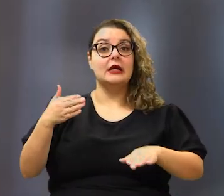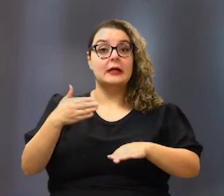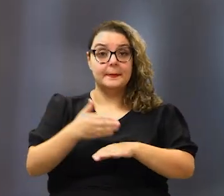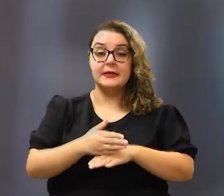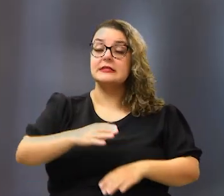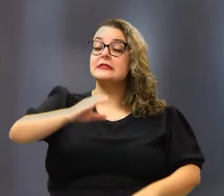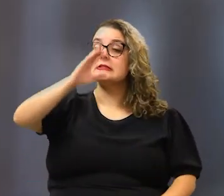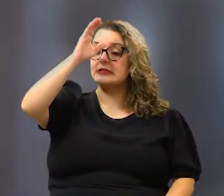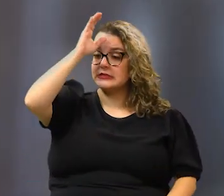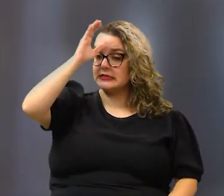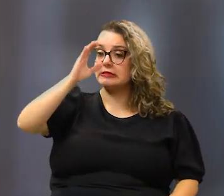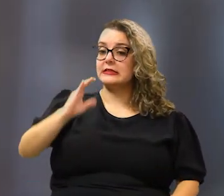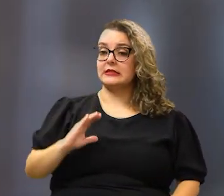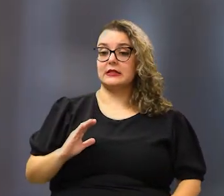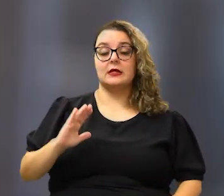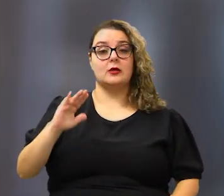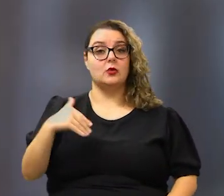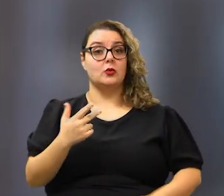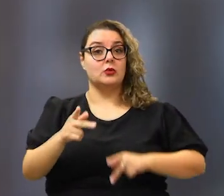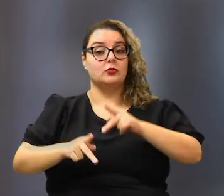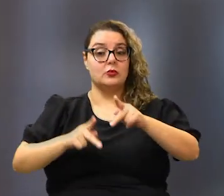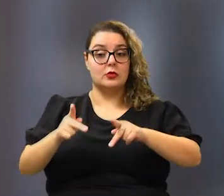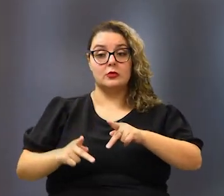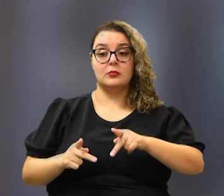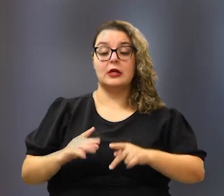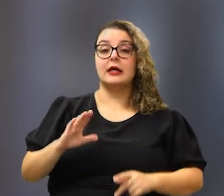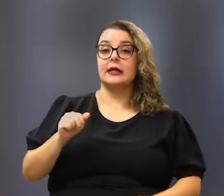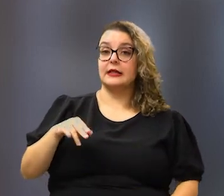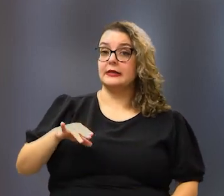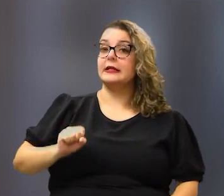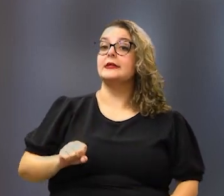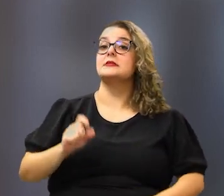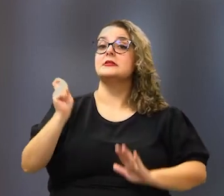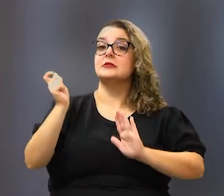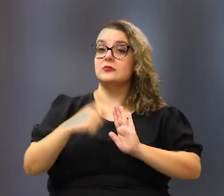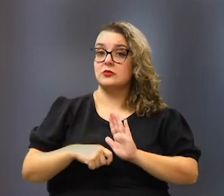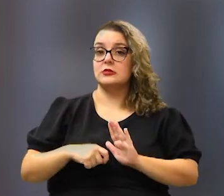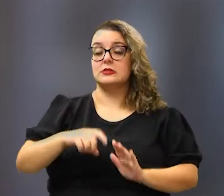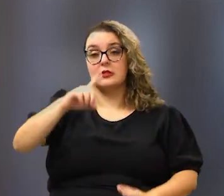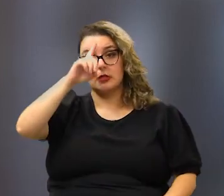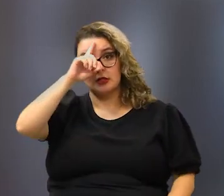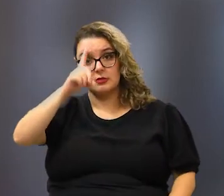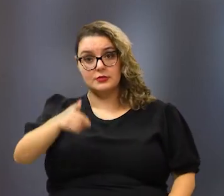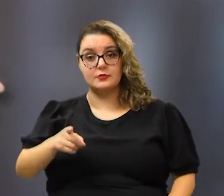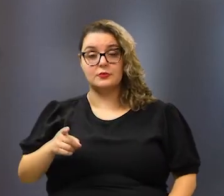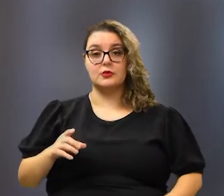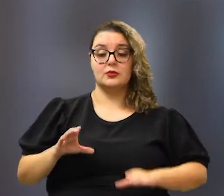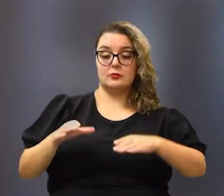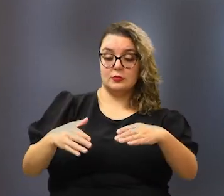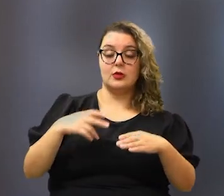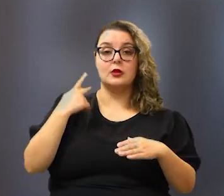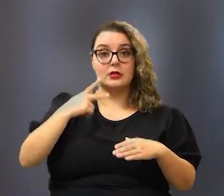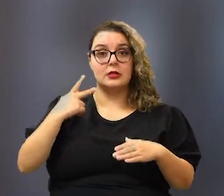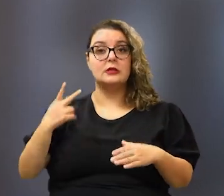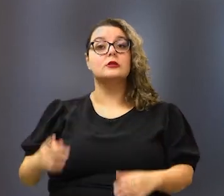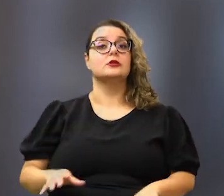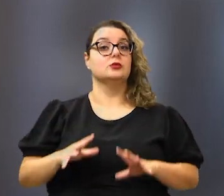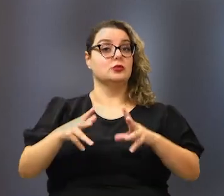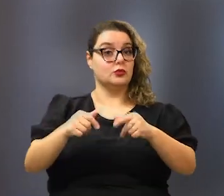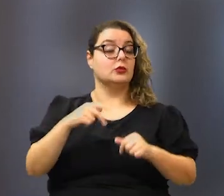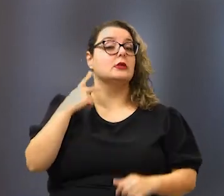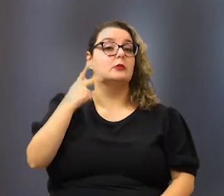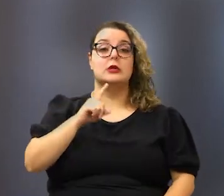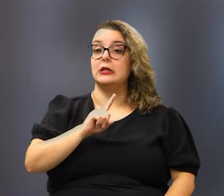Participação cidadã, quando a população tem canais efetivos nas decisões do parlamento e da política, e